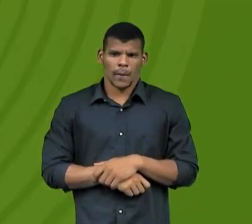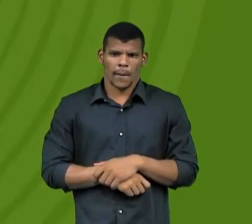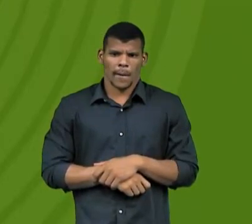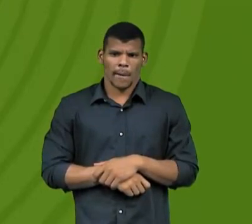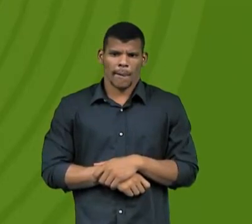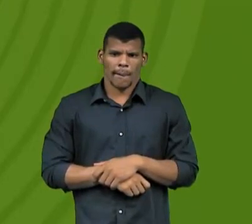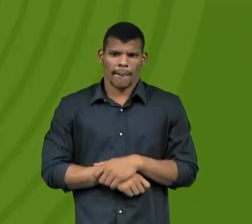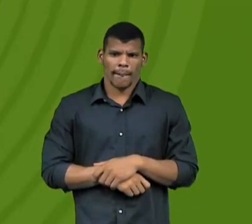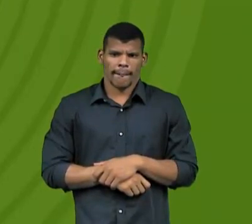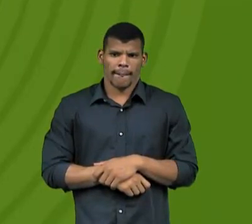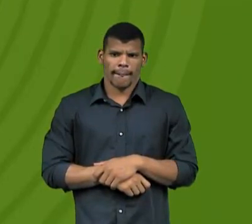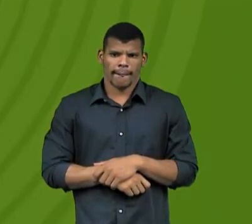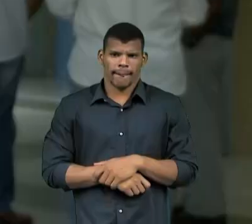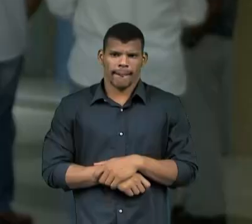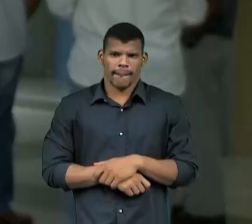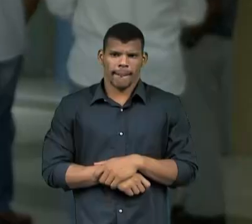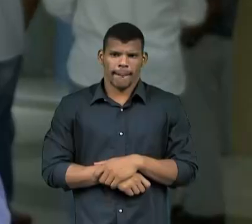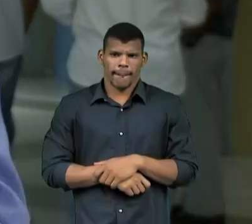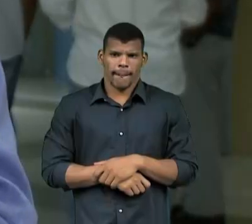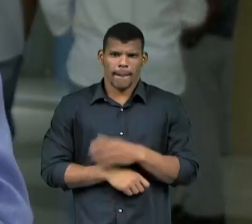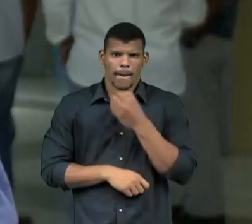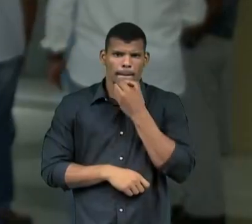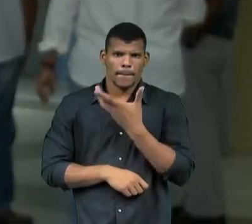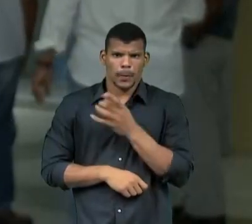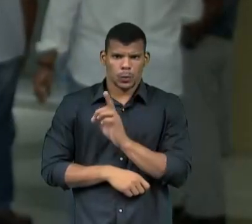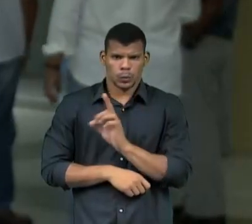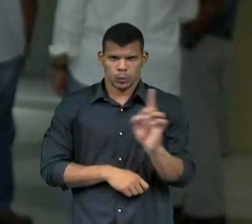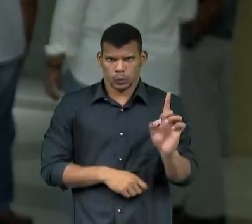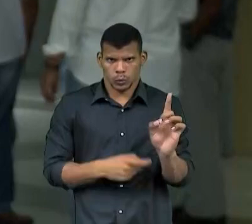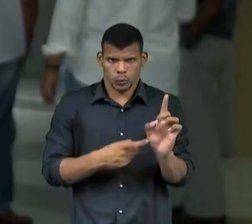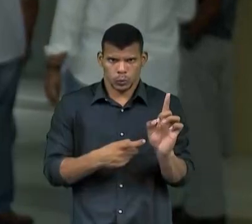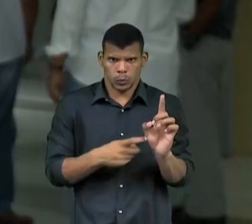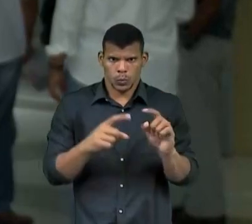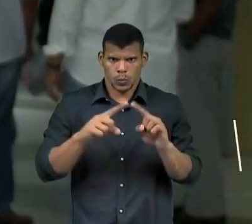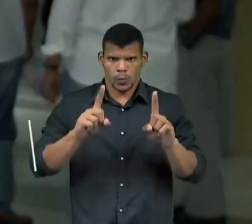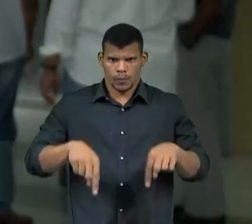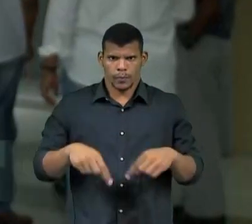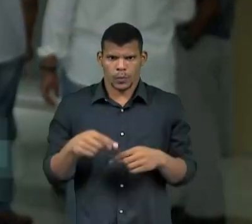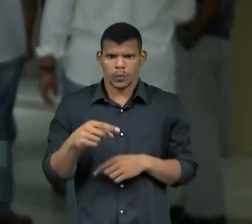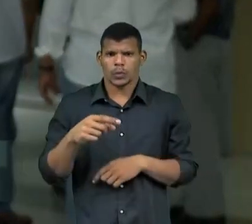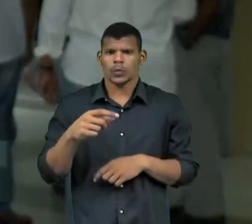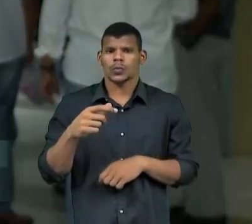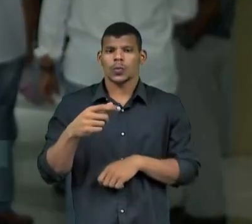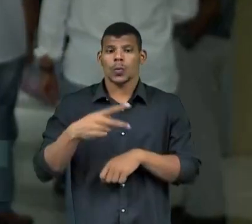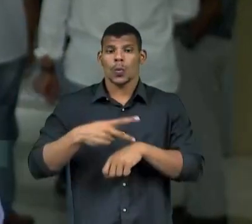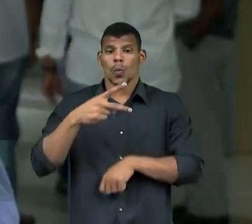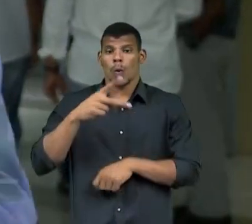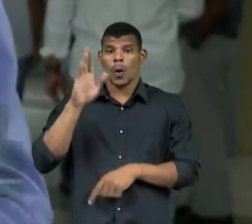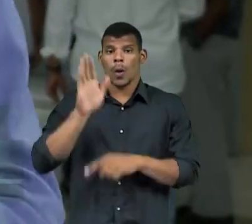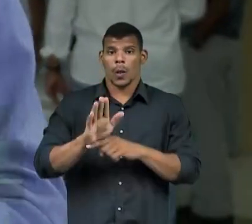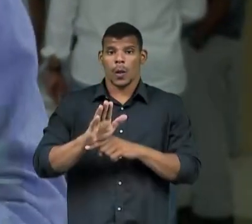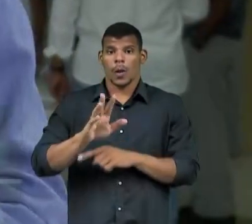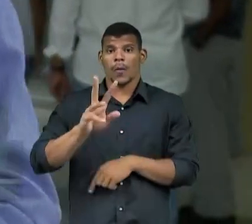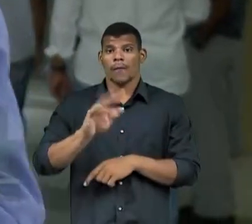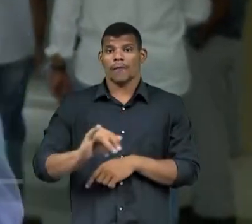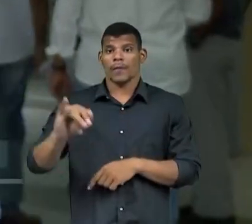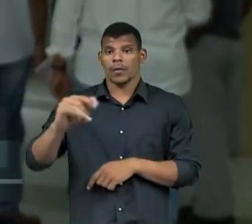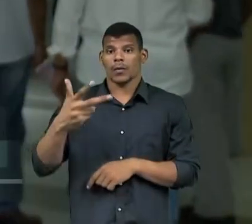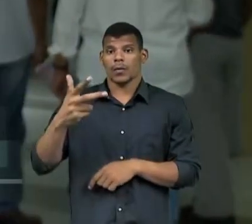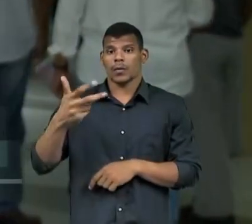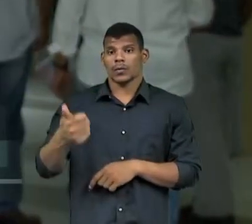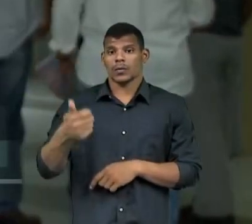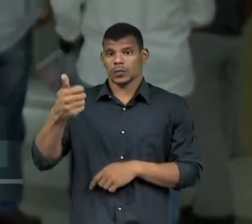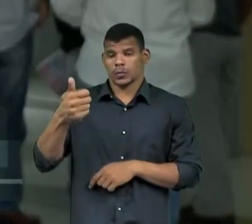uma vez. O projeto Rota Ceará Vanguardas começa daqui a pouco às 14 horas e vai até o próximo dia 31. É um